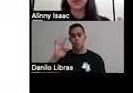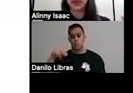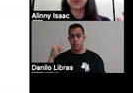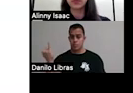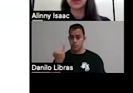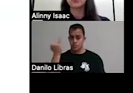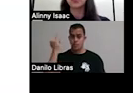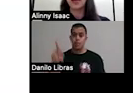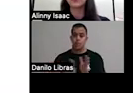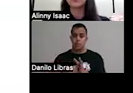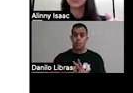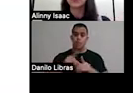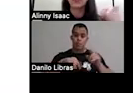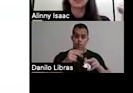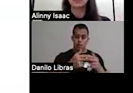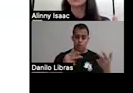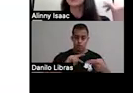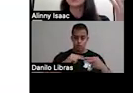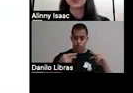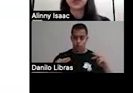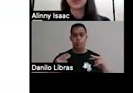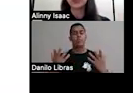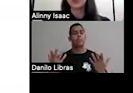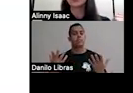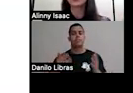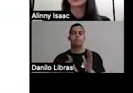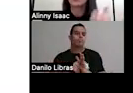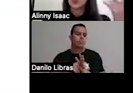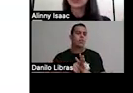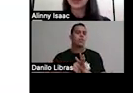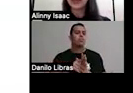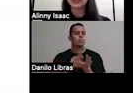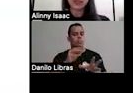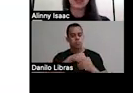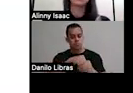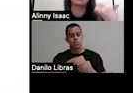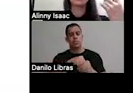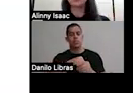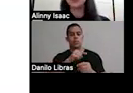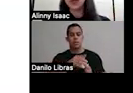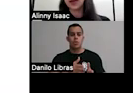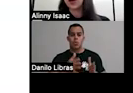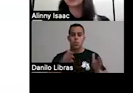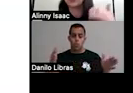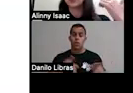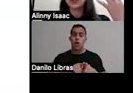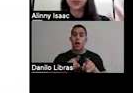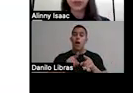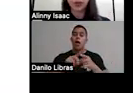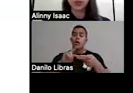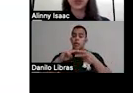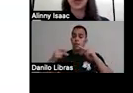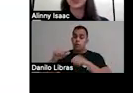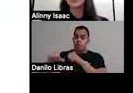de enovelamento do material genético, então acetilação, metilação, histonas, como também metilações no DNA, alterações